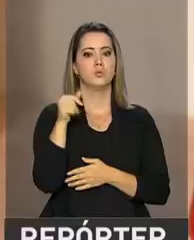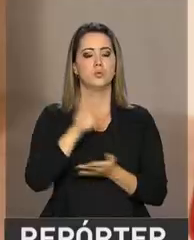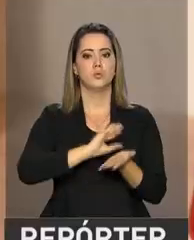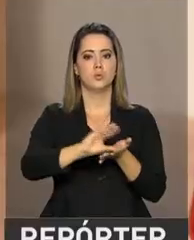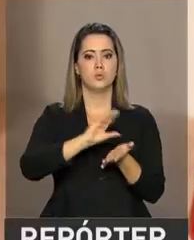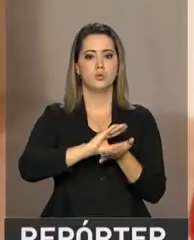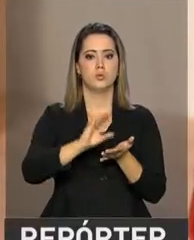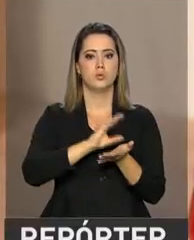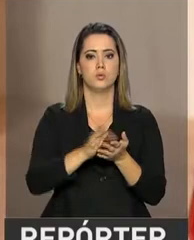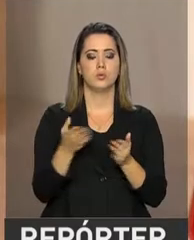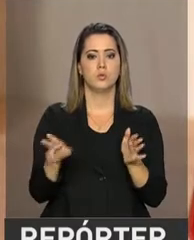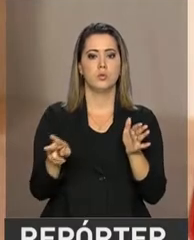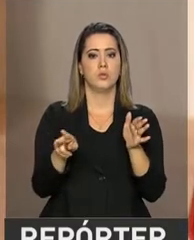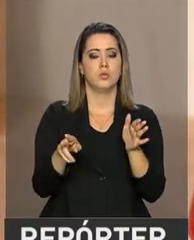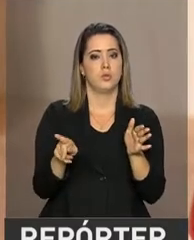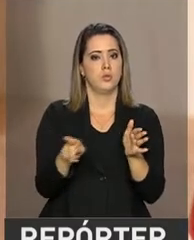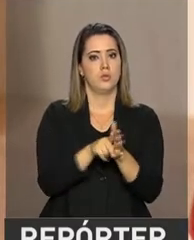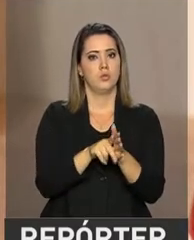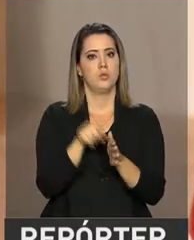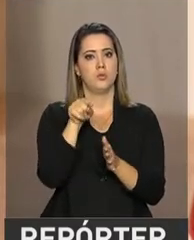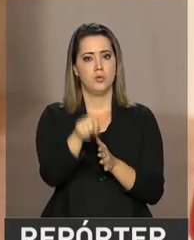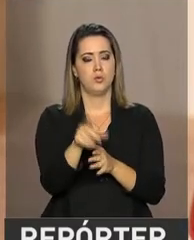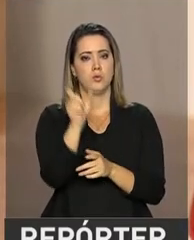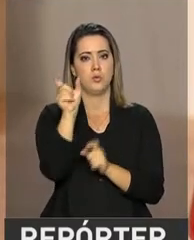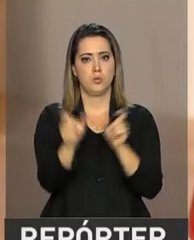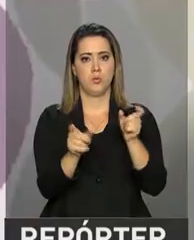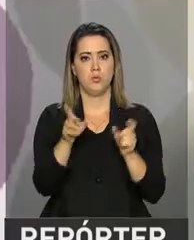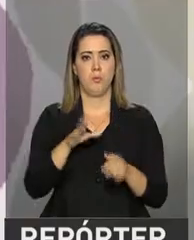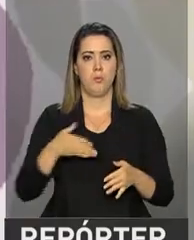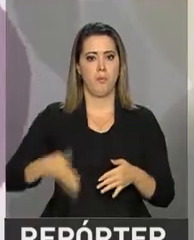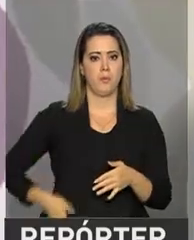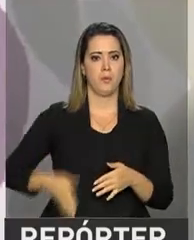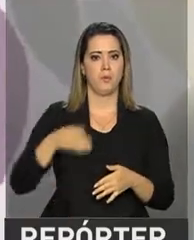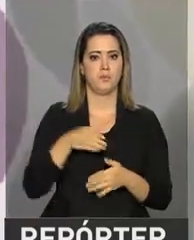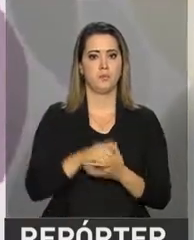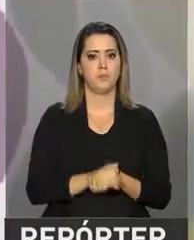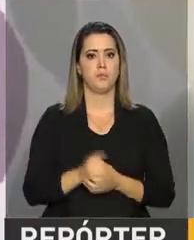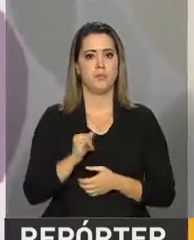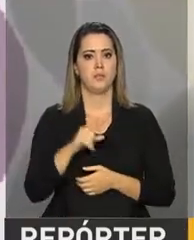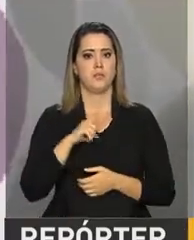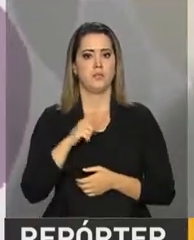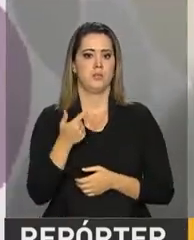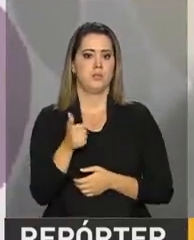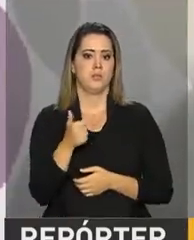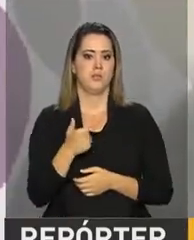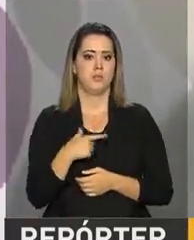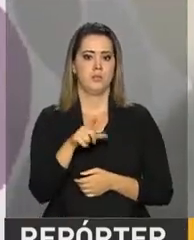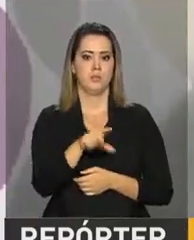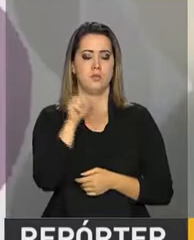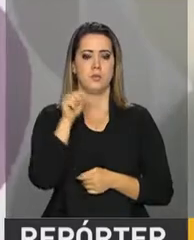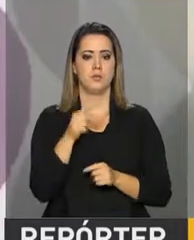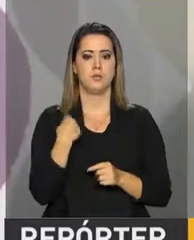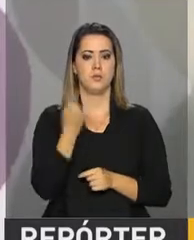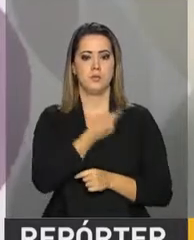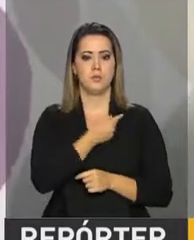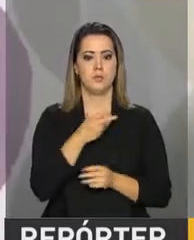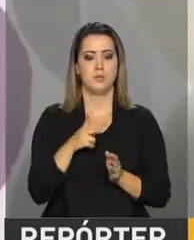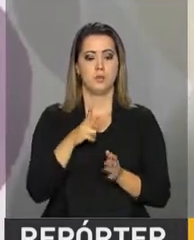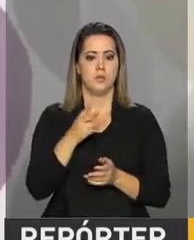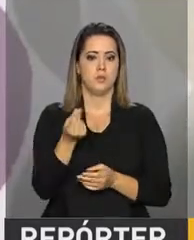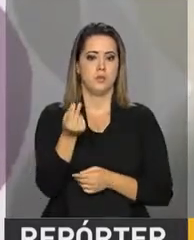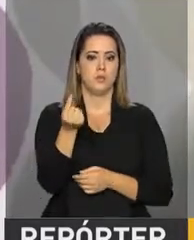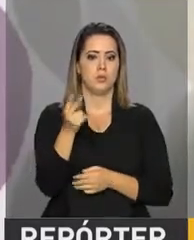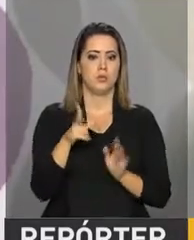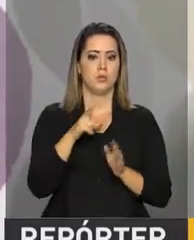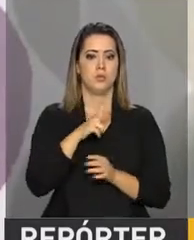saiu do próprio bolso das empresárias com certeza se a gente não tivesse essa opção da gente tem o nosso dinheiro para poder